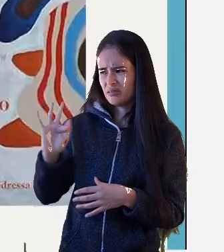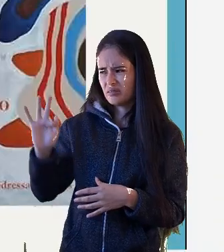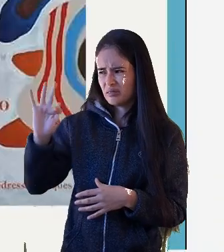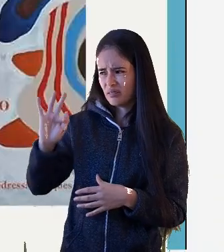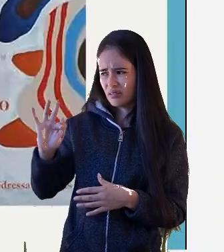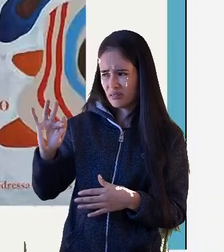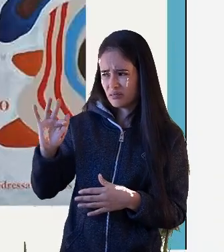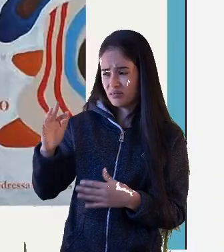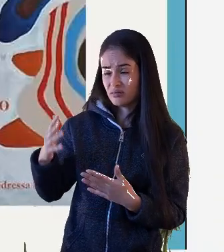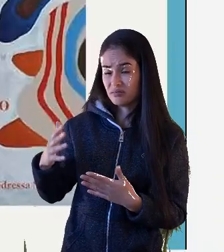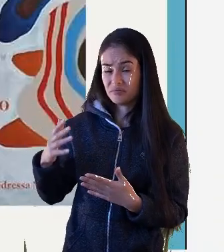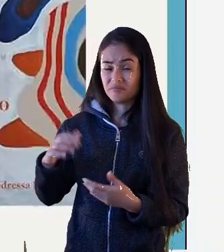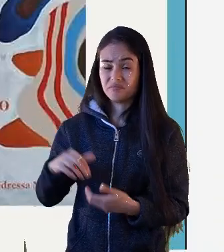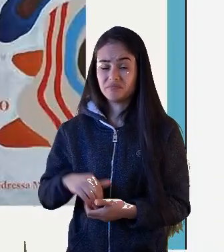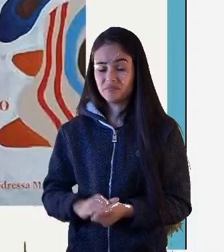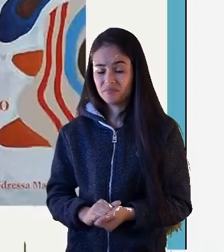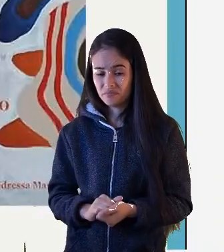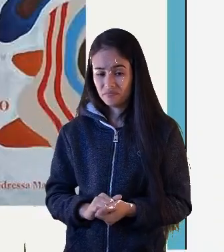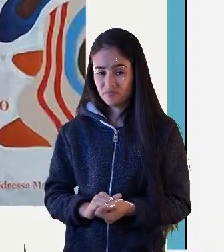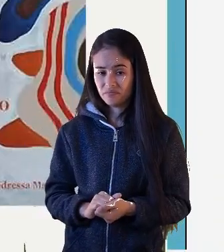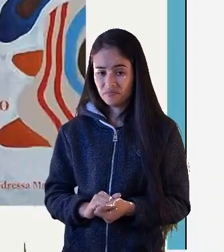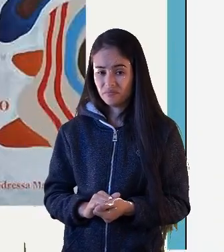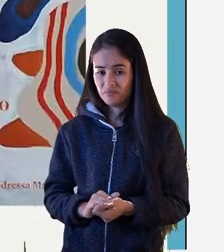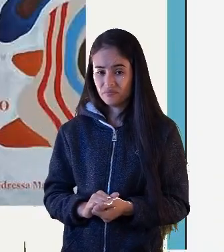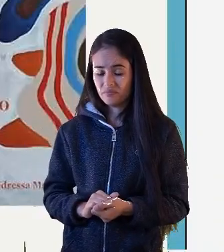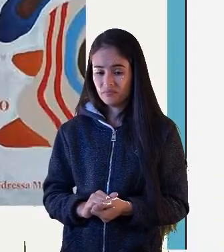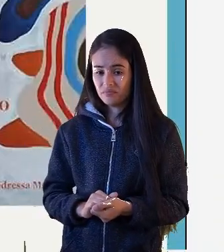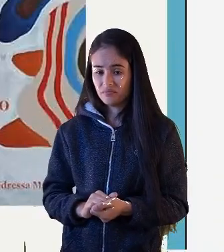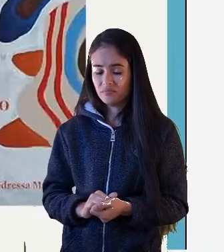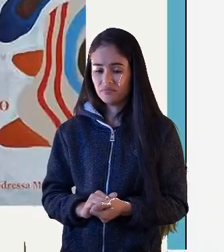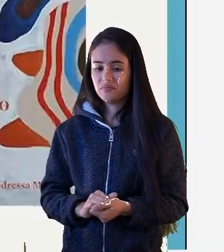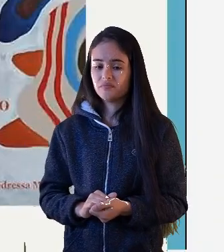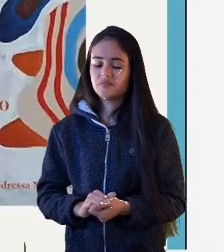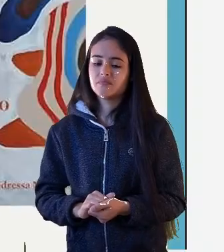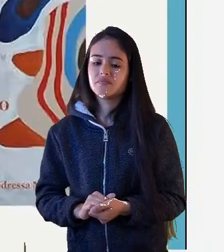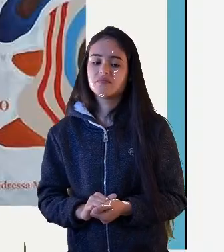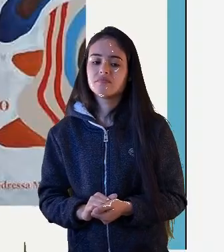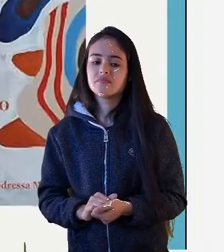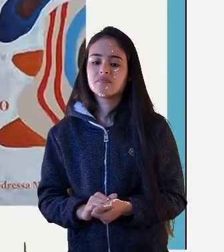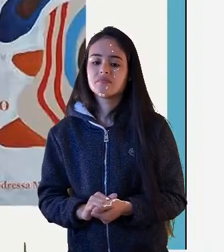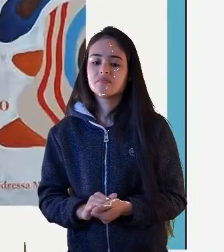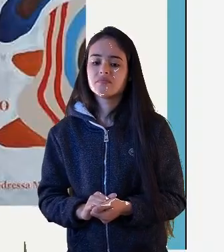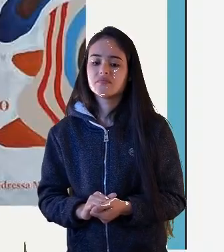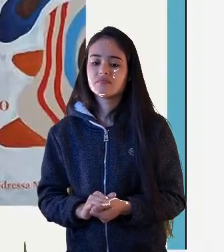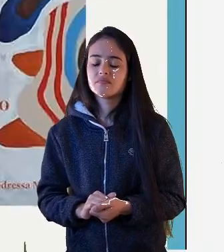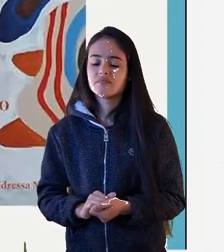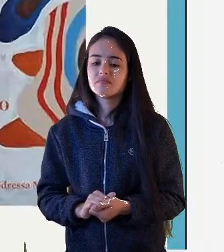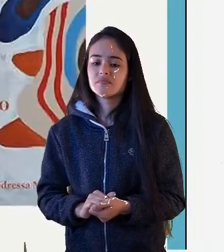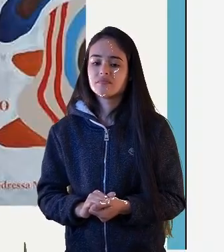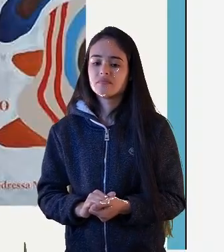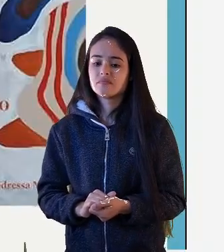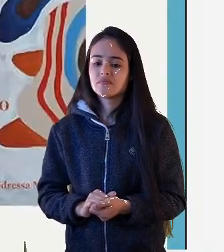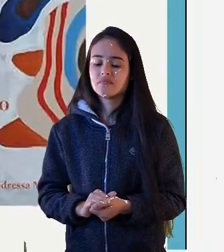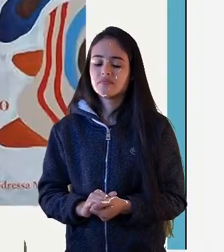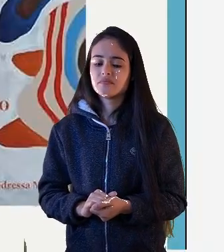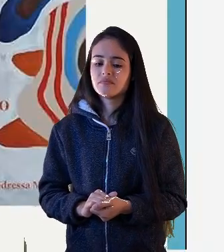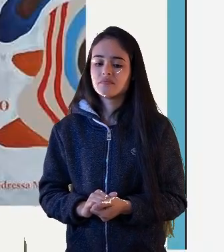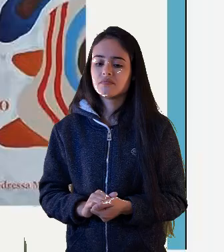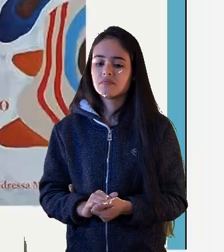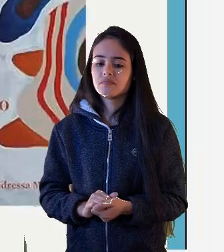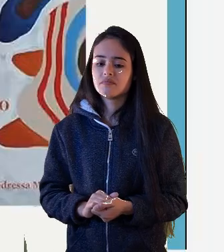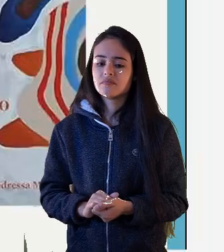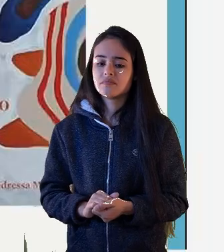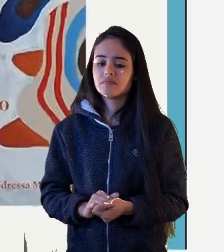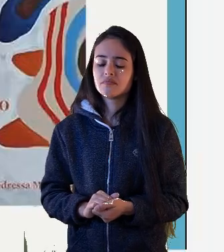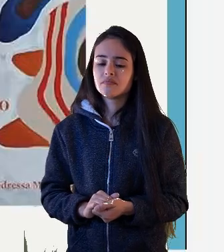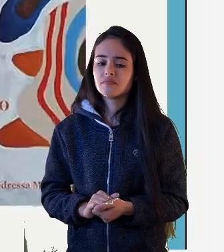a protagonista do Jefferson, mas é no início. E eu disse para vocês, né, que a UNB também foi uma das primeiras, foi a terceira universidade a implantar as cotas,